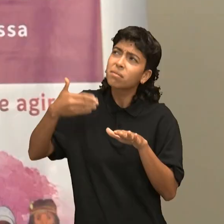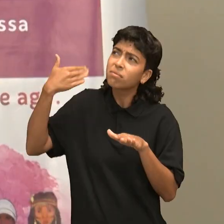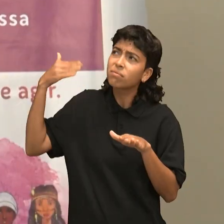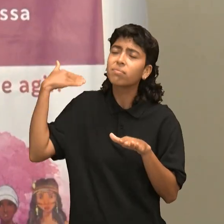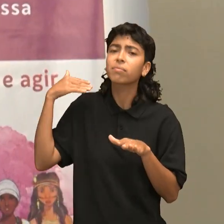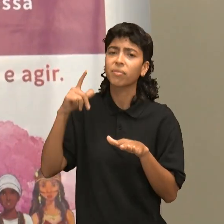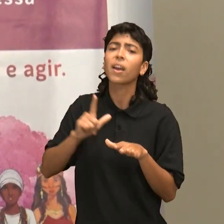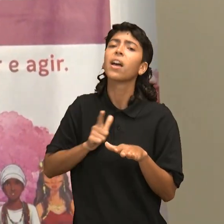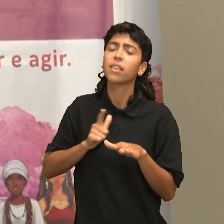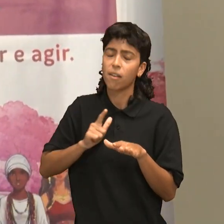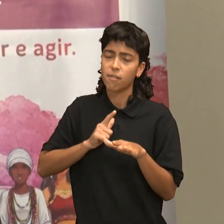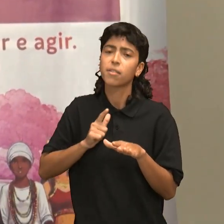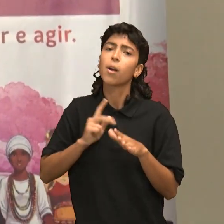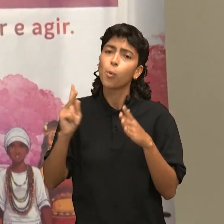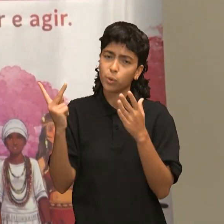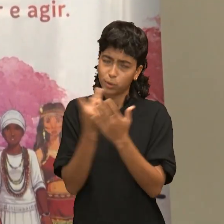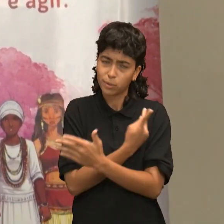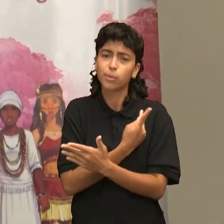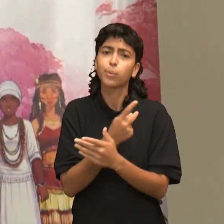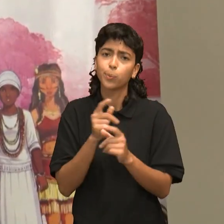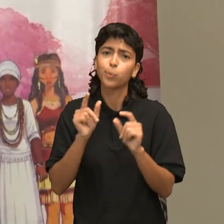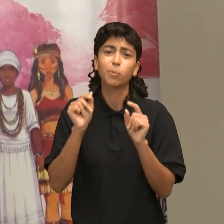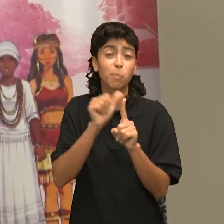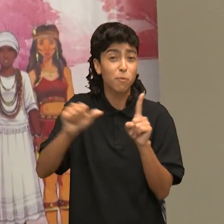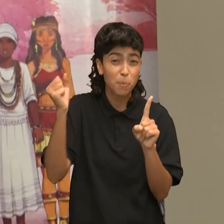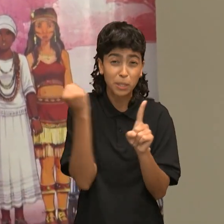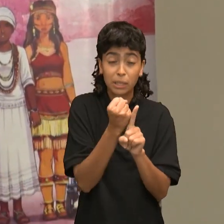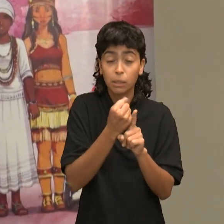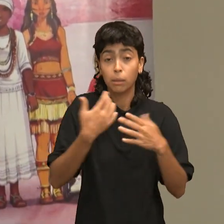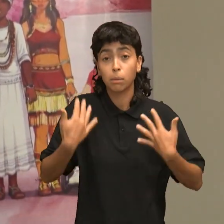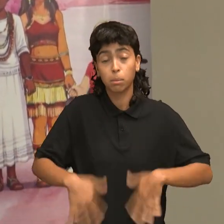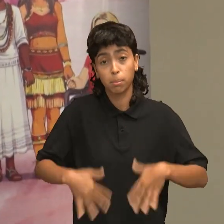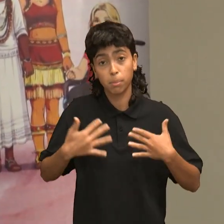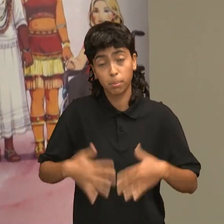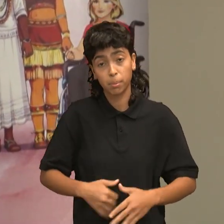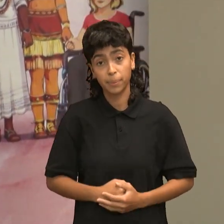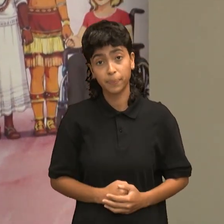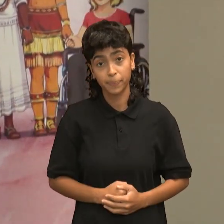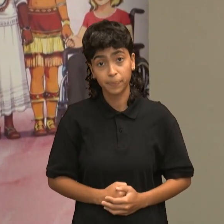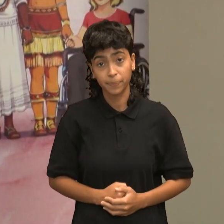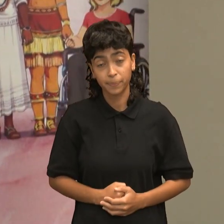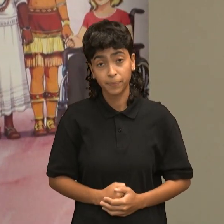aconteceram diversos casos bárbaros, né?